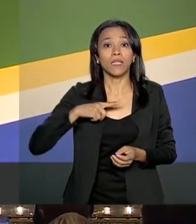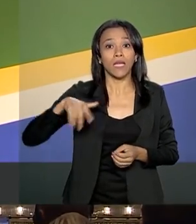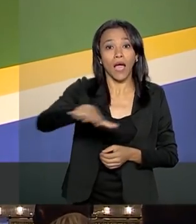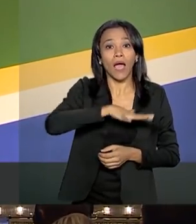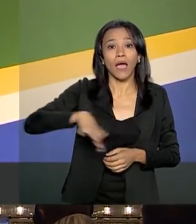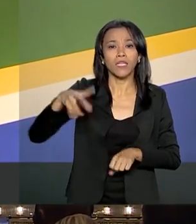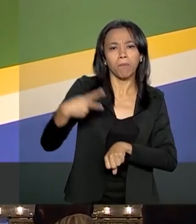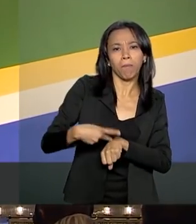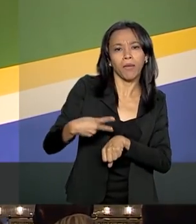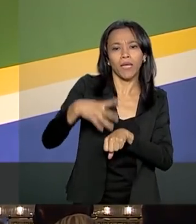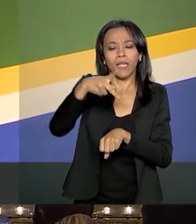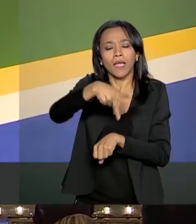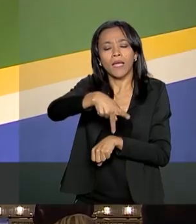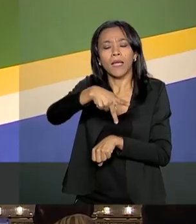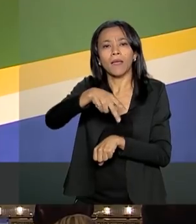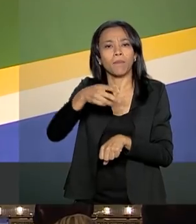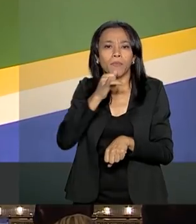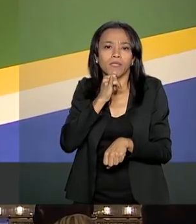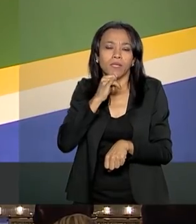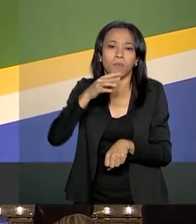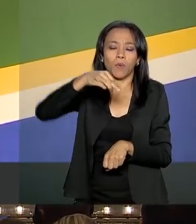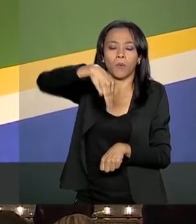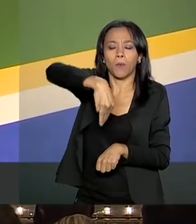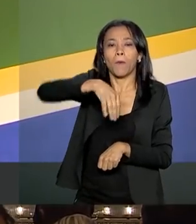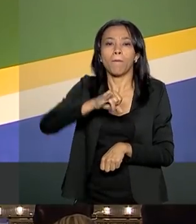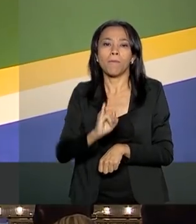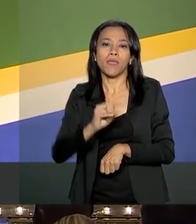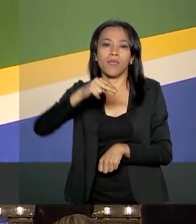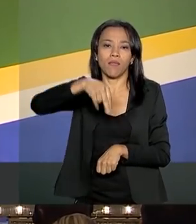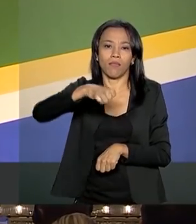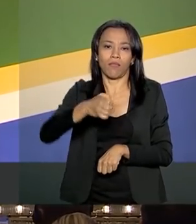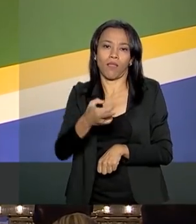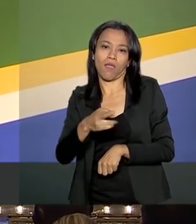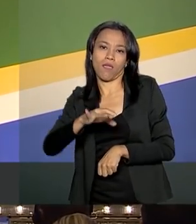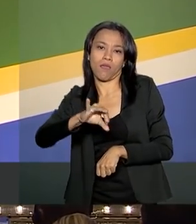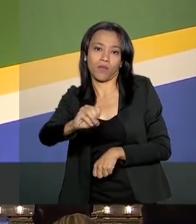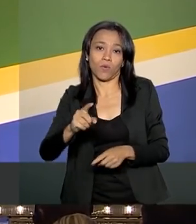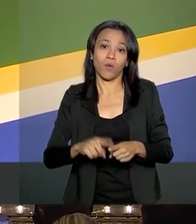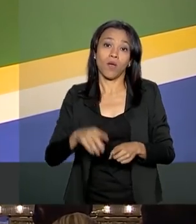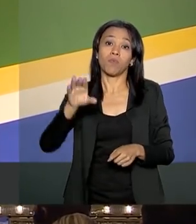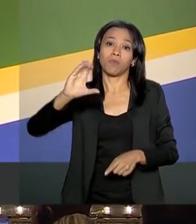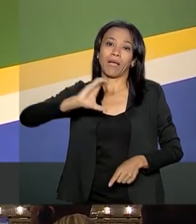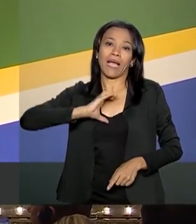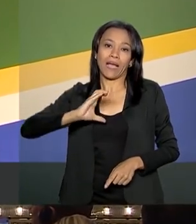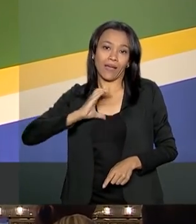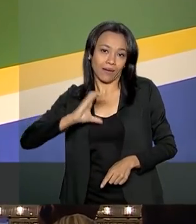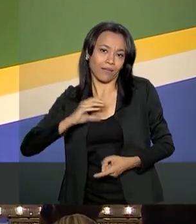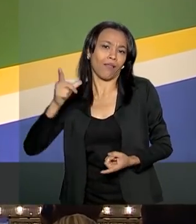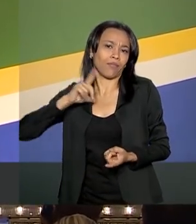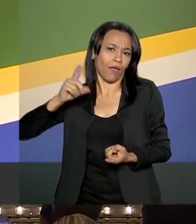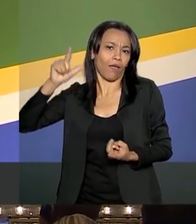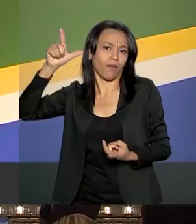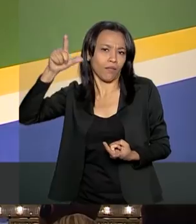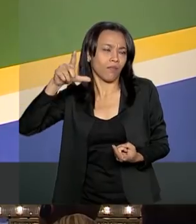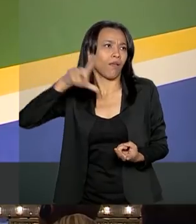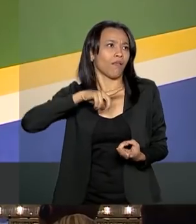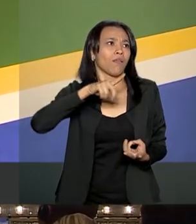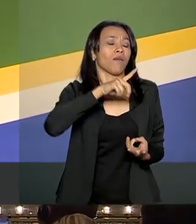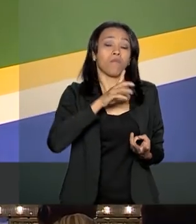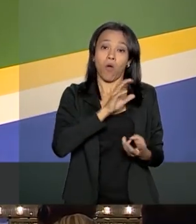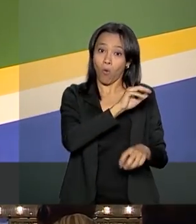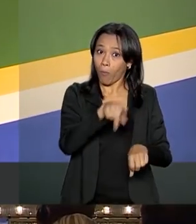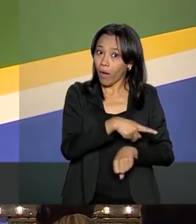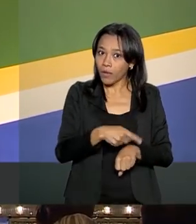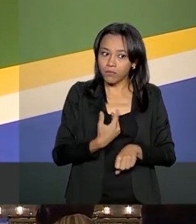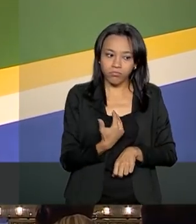minerais, como, por exemplo, só nós temos o nióbio, Canadá tem um pouquinho. Vamos participar